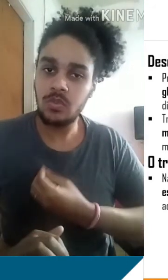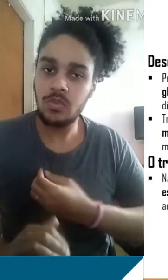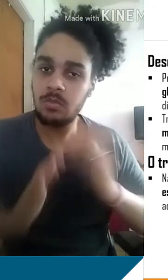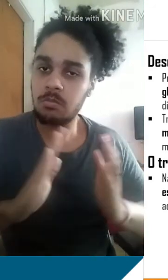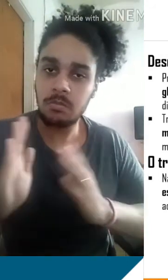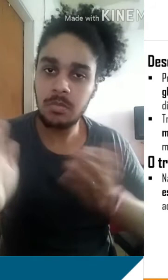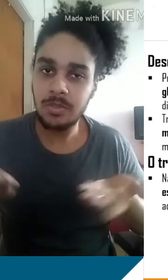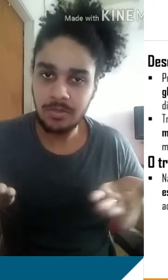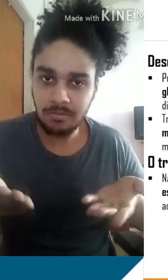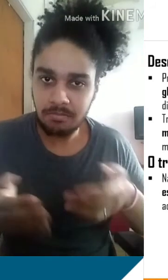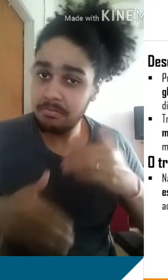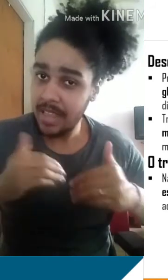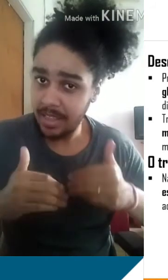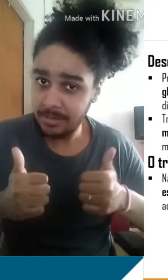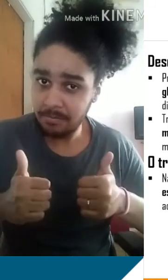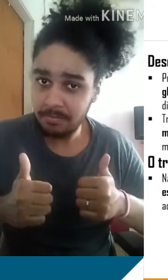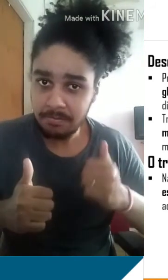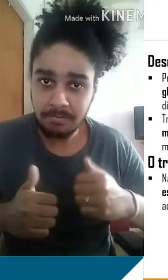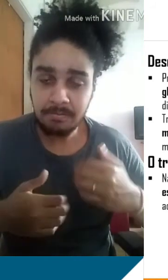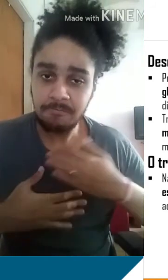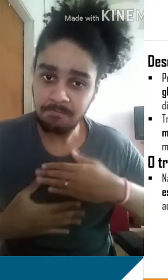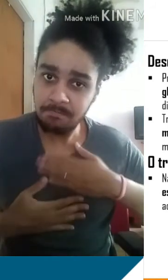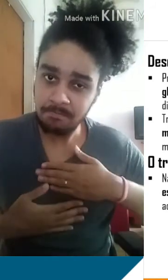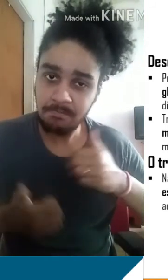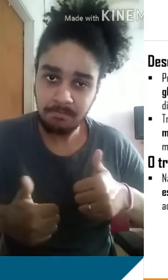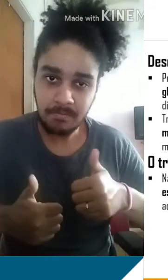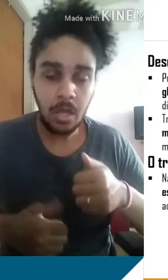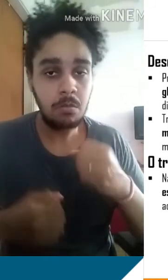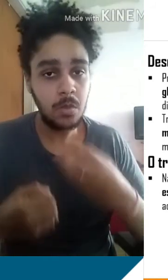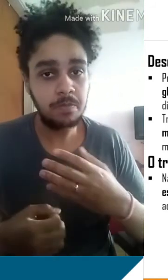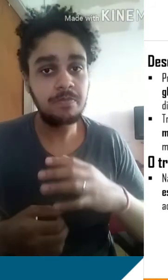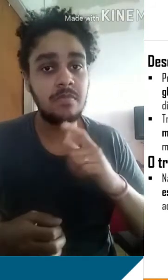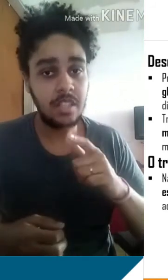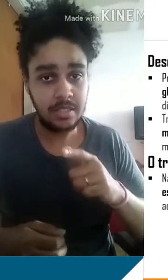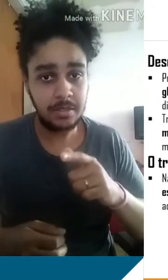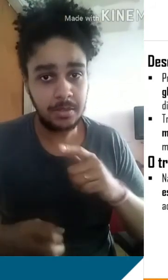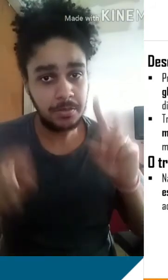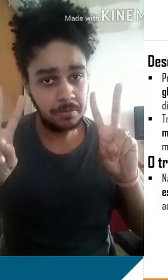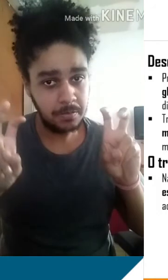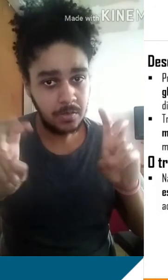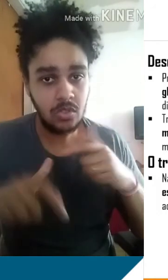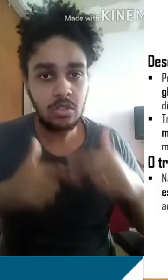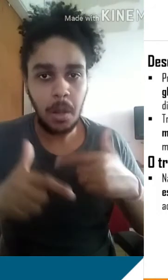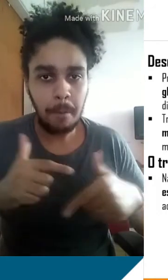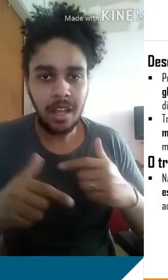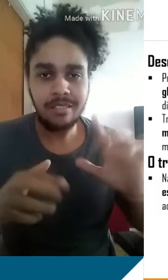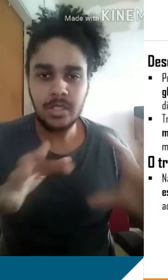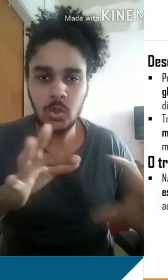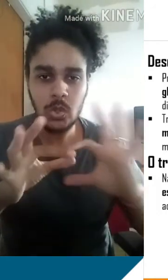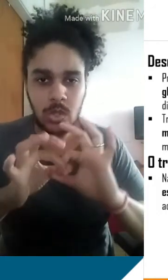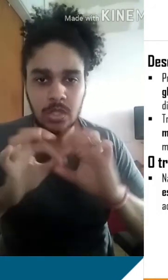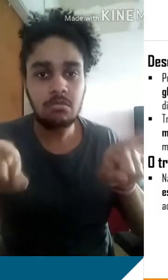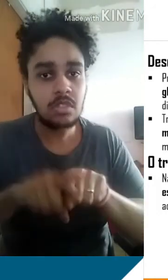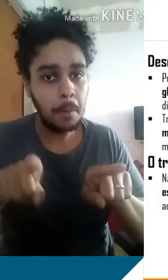essa prerrogativa do trabalho, ela está associada também a essas características do período atual, também nessas características